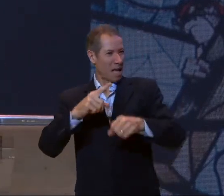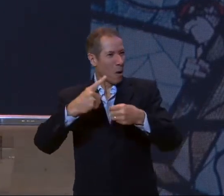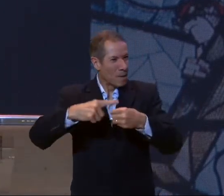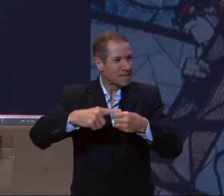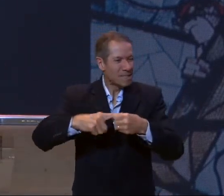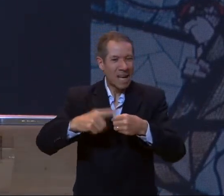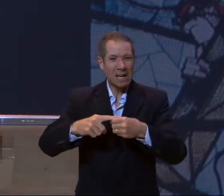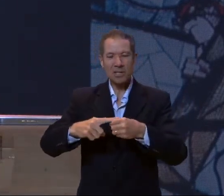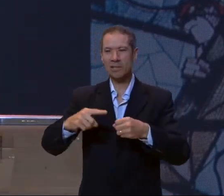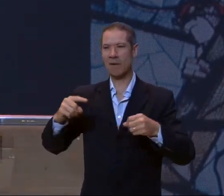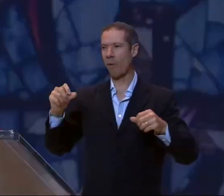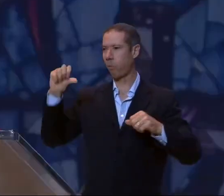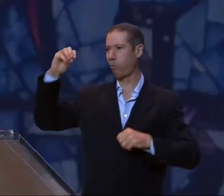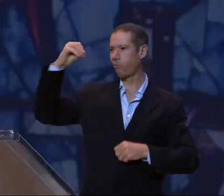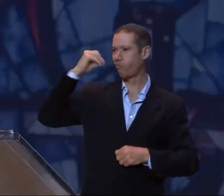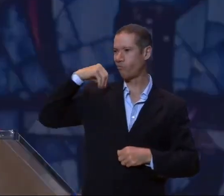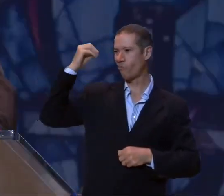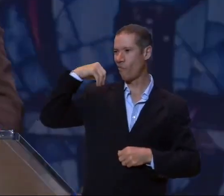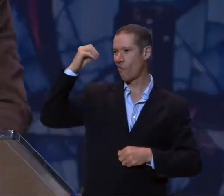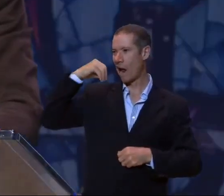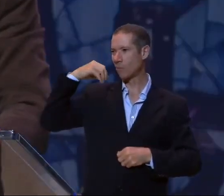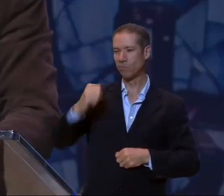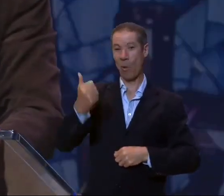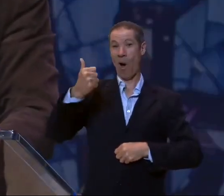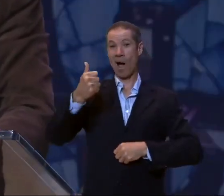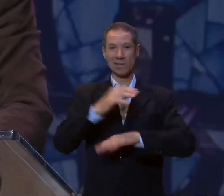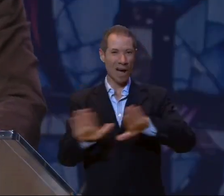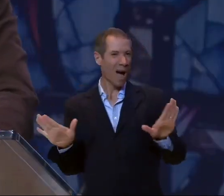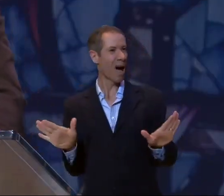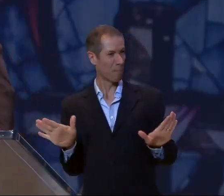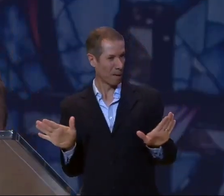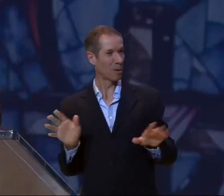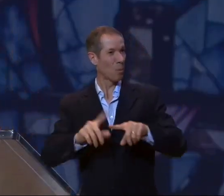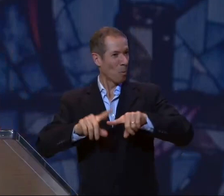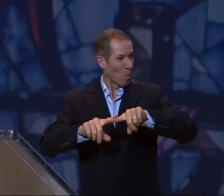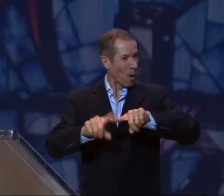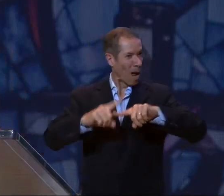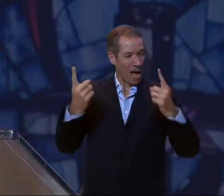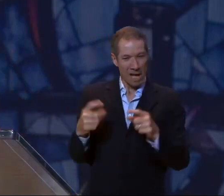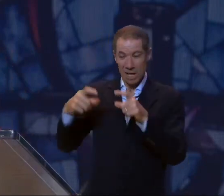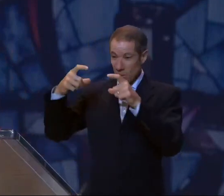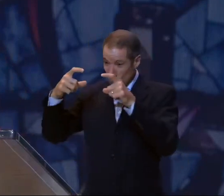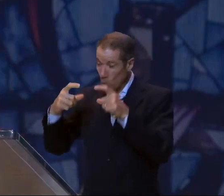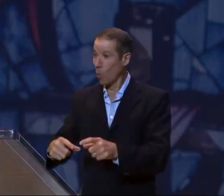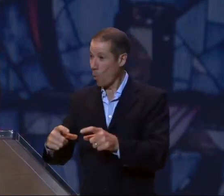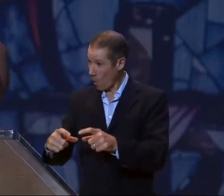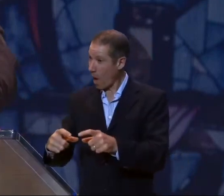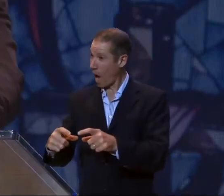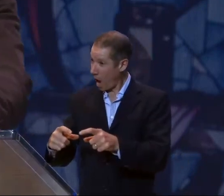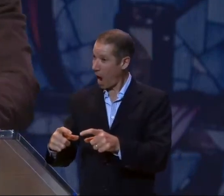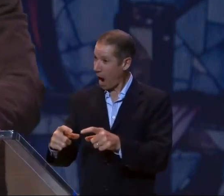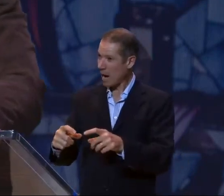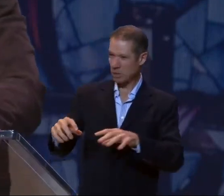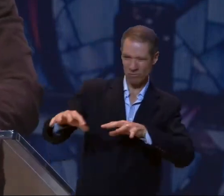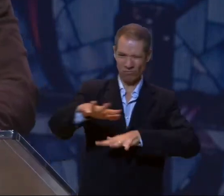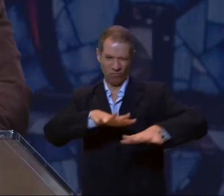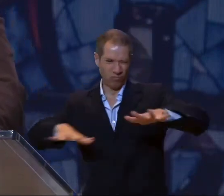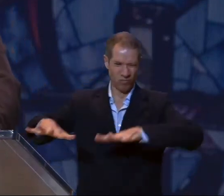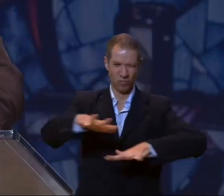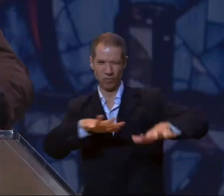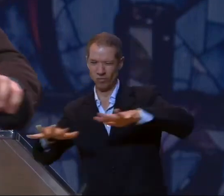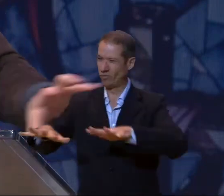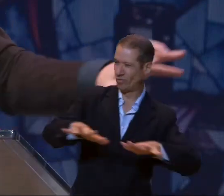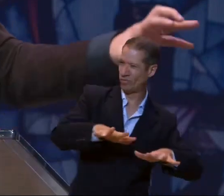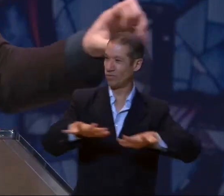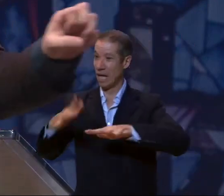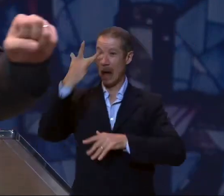estava morrendo, em decadência, acabando. Isso porque o lugar onde ela estava era lugar de terremotos,